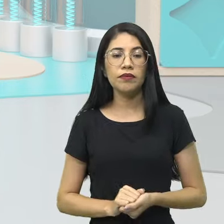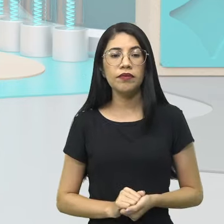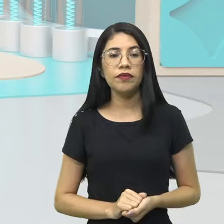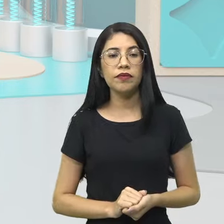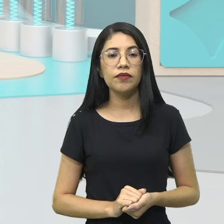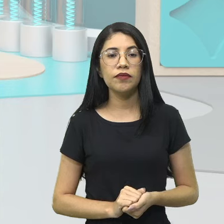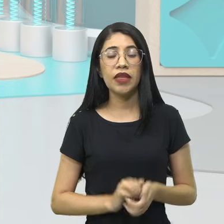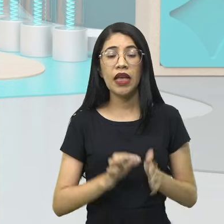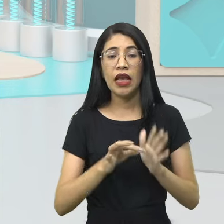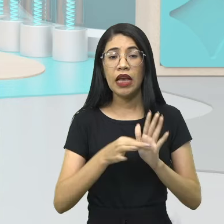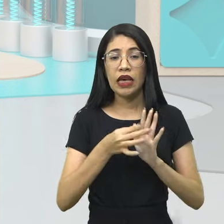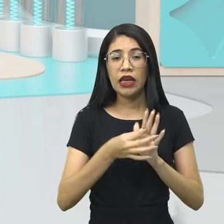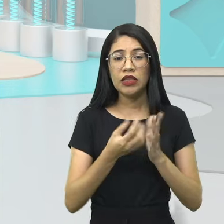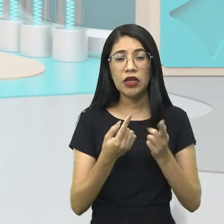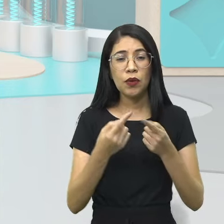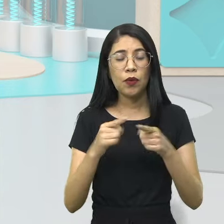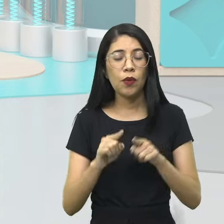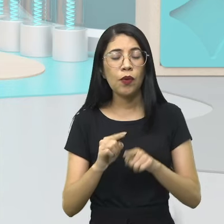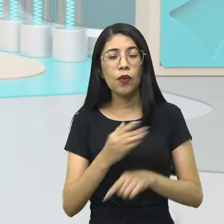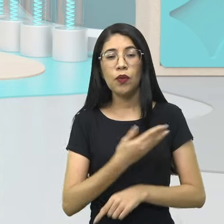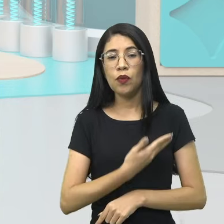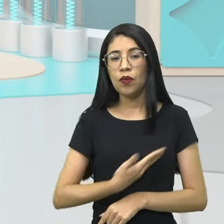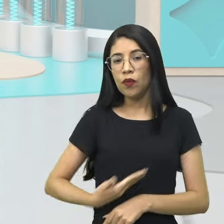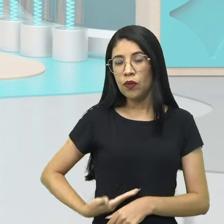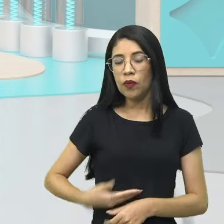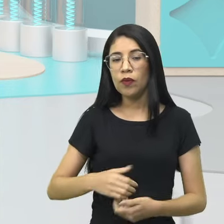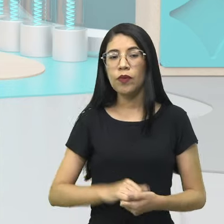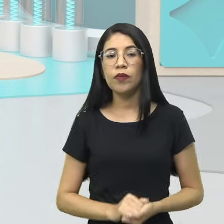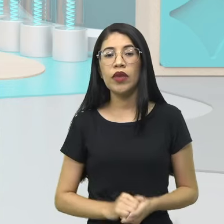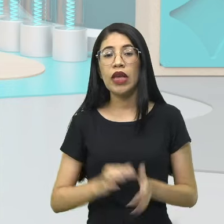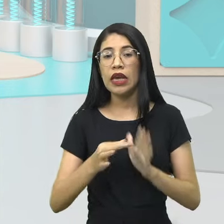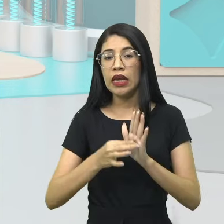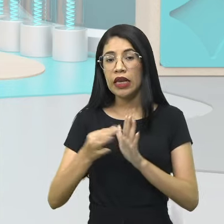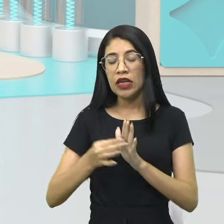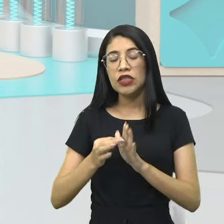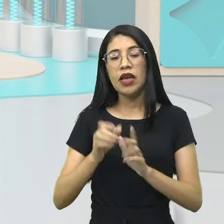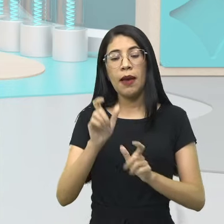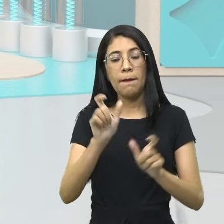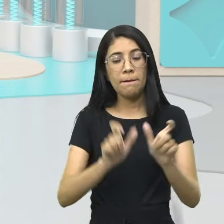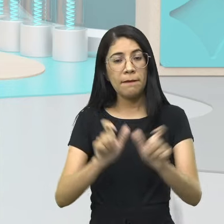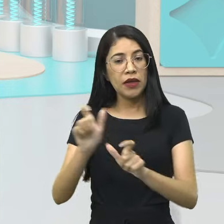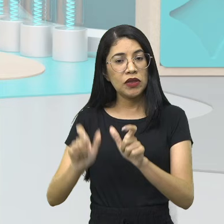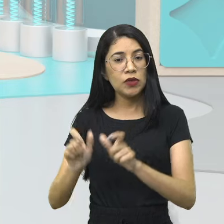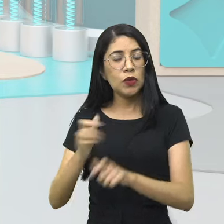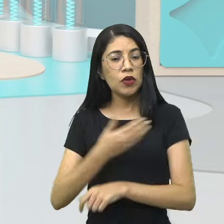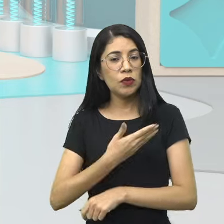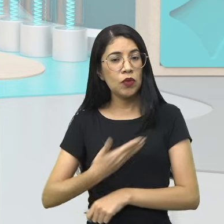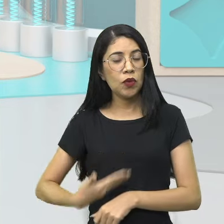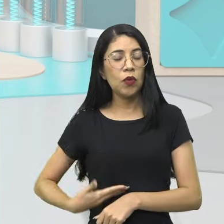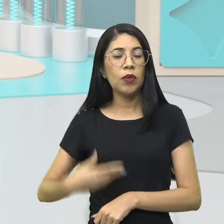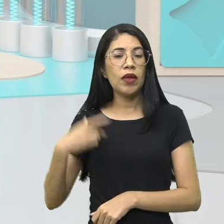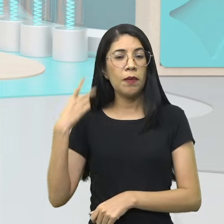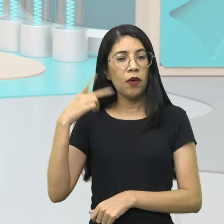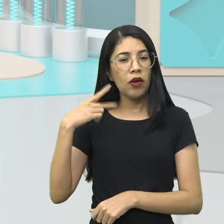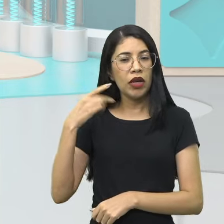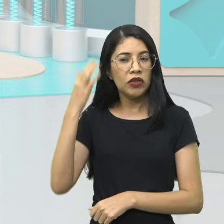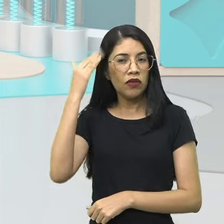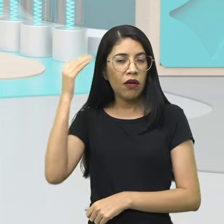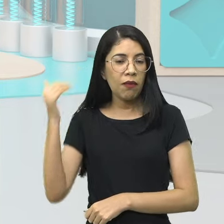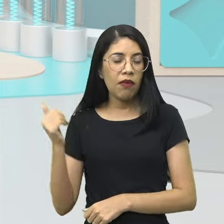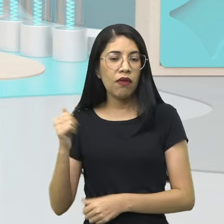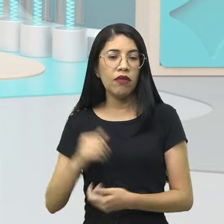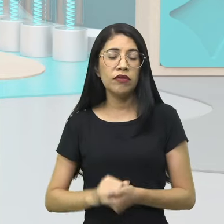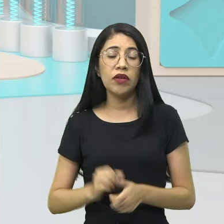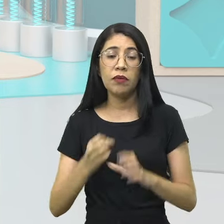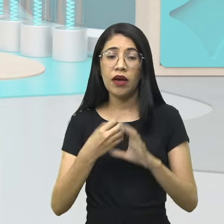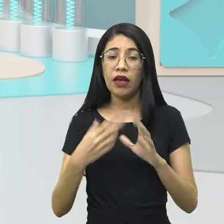os exemplos? Crítica ao governo, críticas a personalidades públicas, né? Observem que é uma